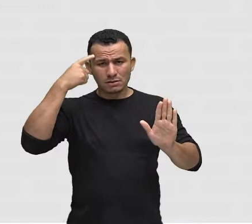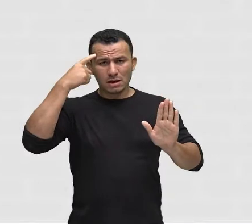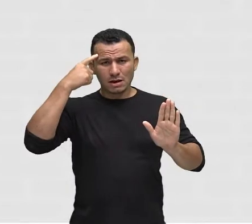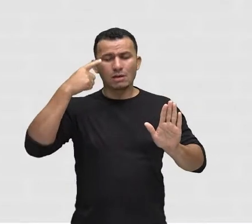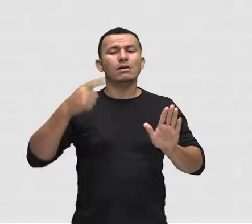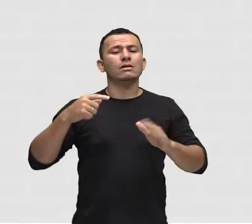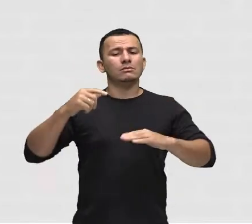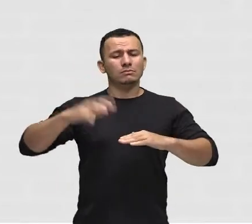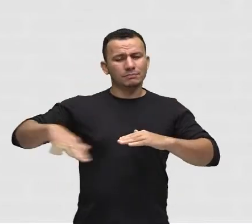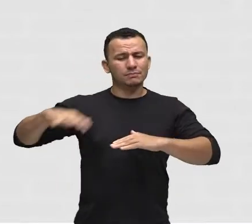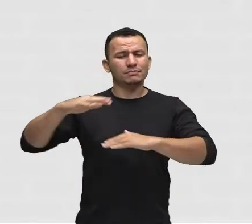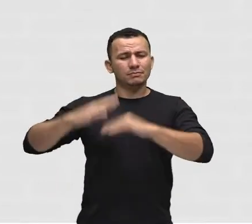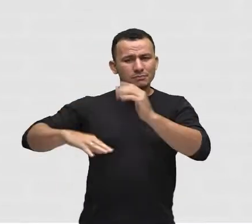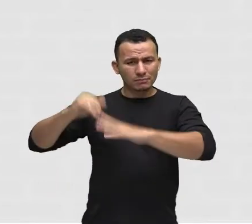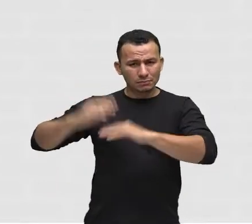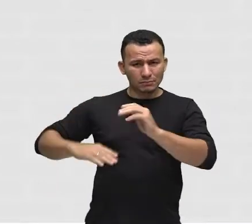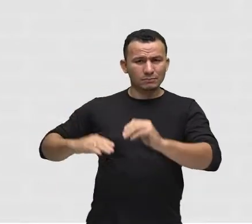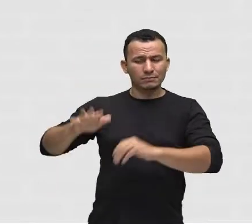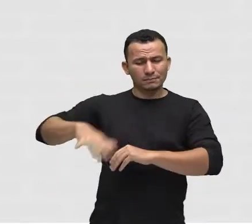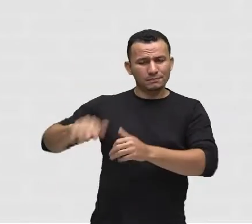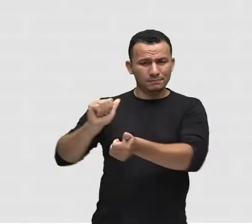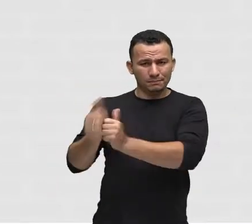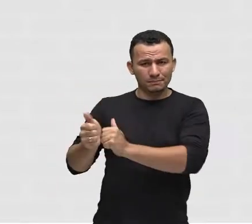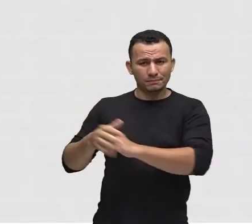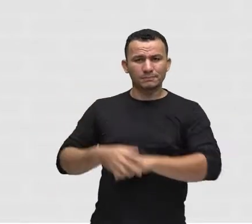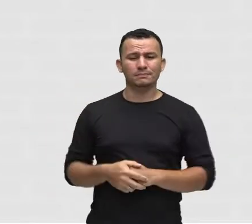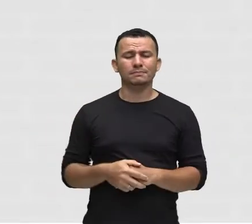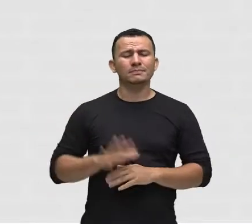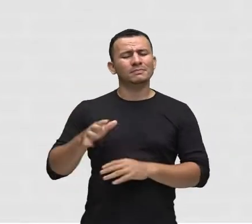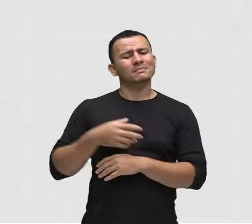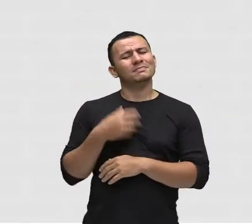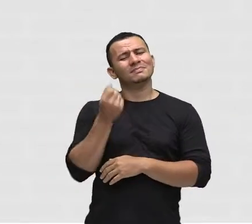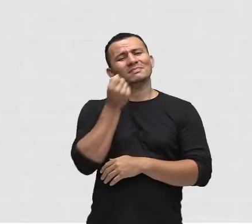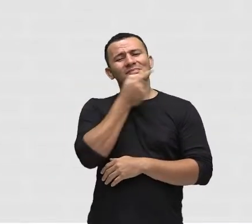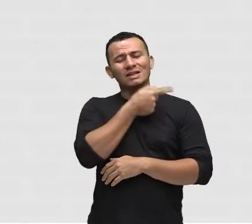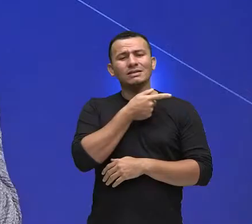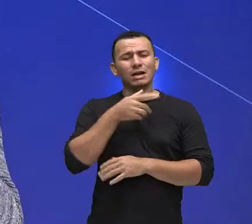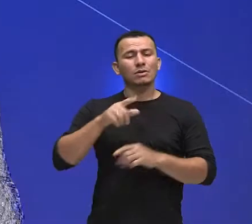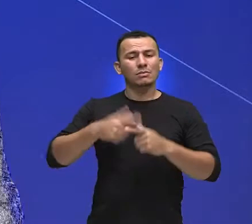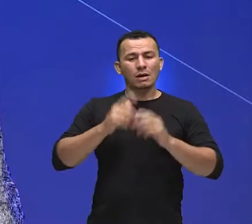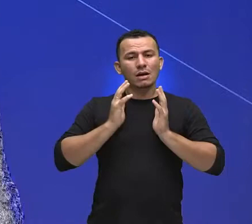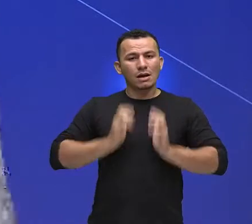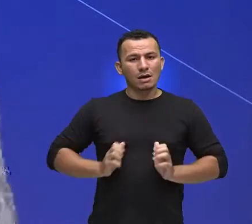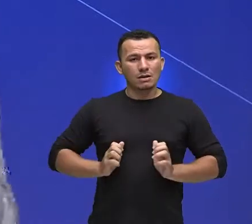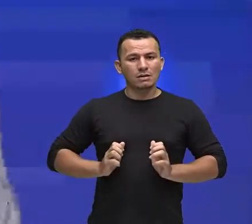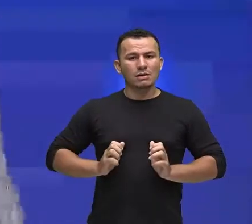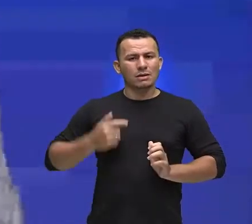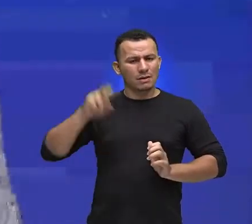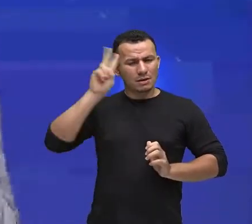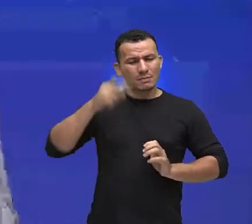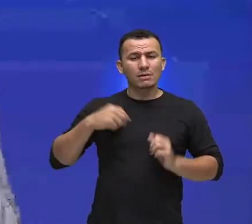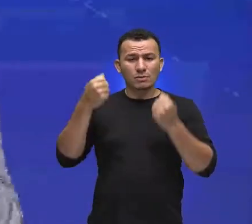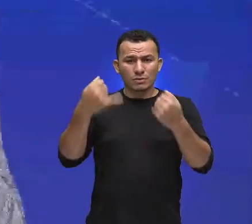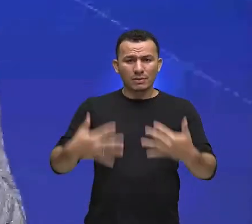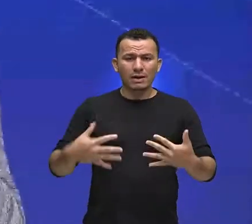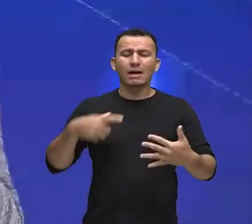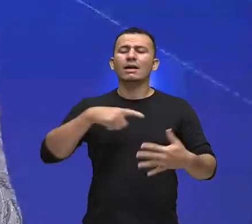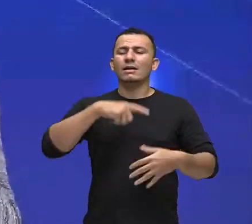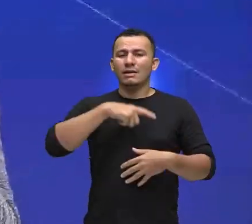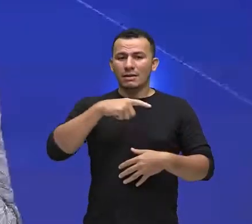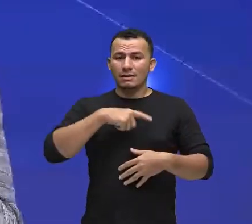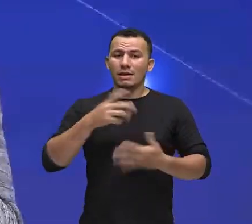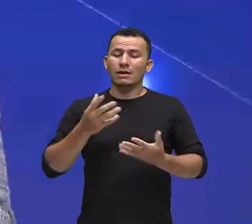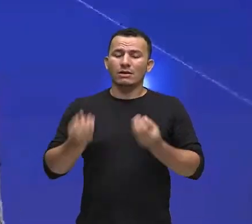posicionar e tomar decisões, né? Que você estava falando. Acho engraçado a gente trazer essa postura ética, porque é justamente aquilo que eu estava te falando. Existem maneiras de